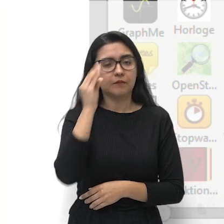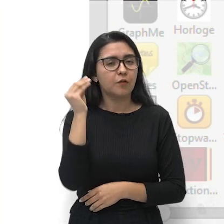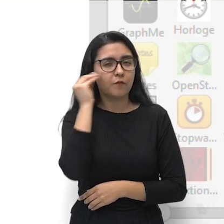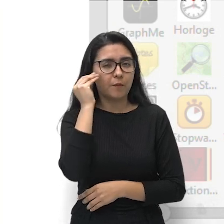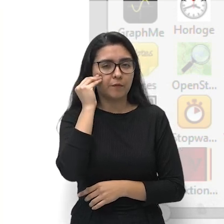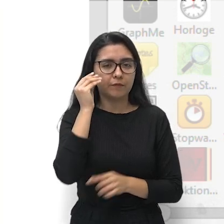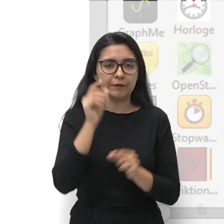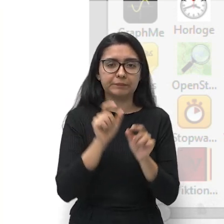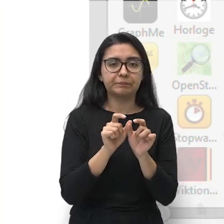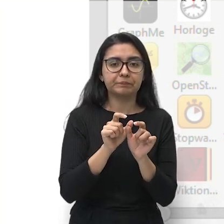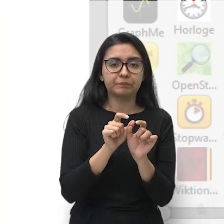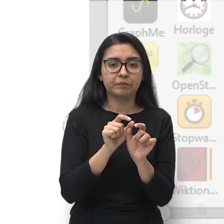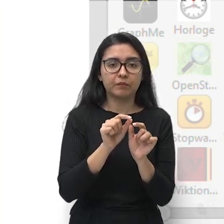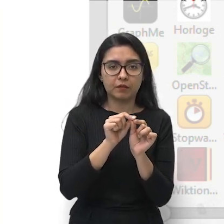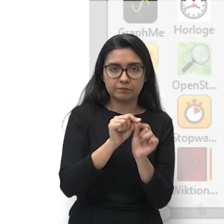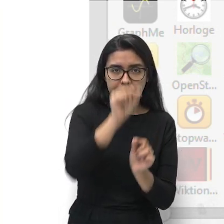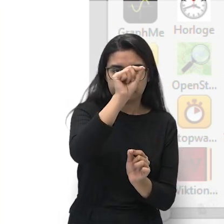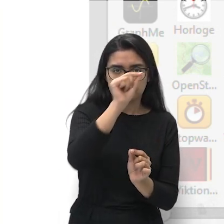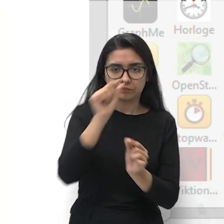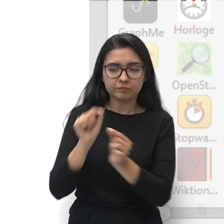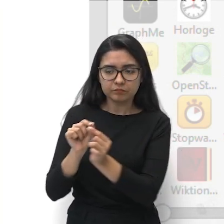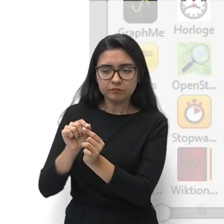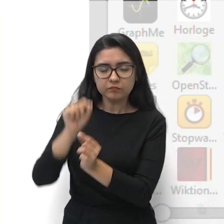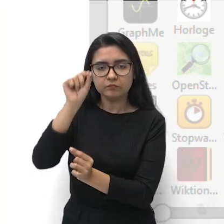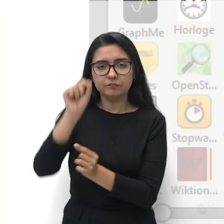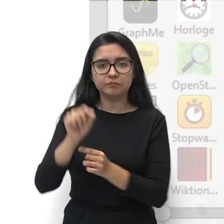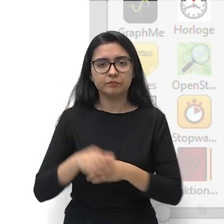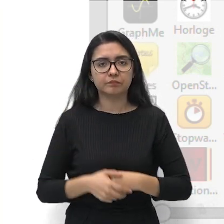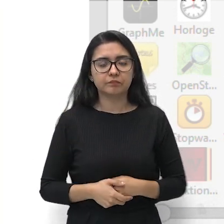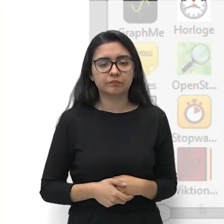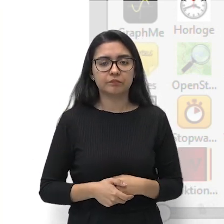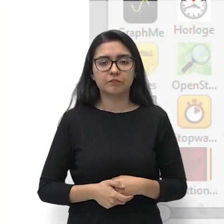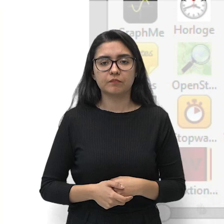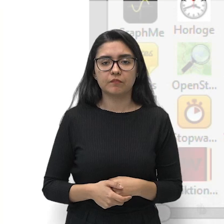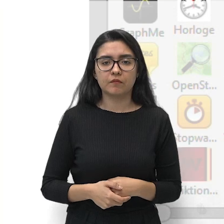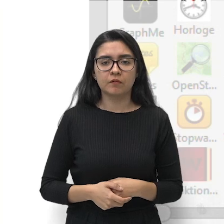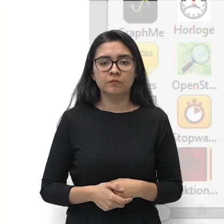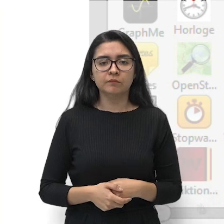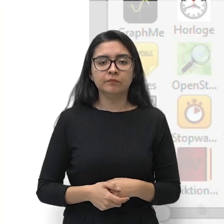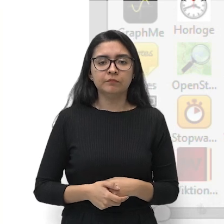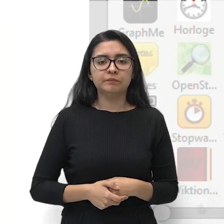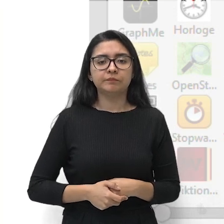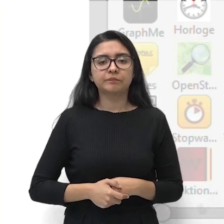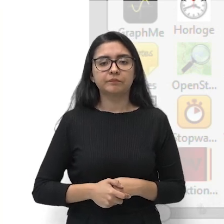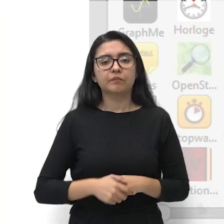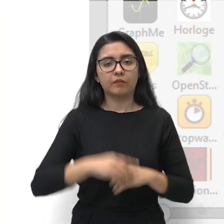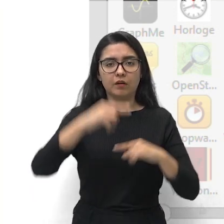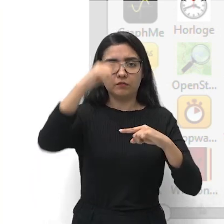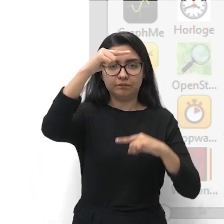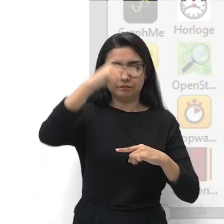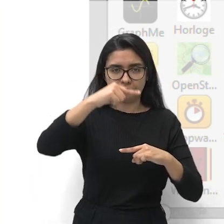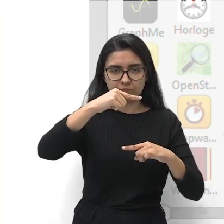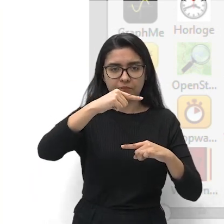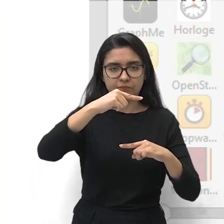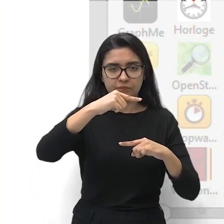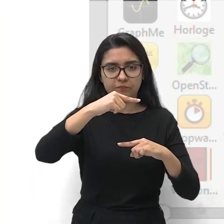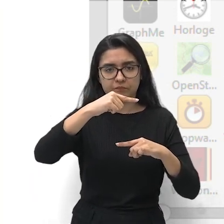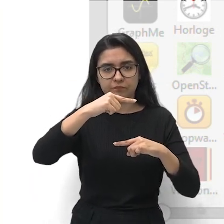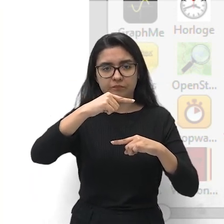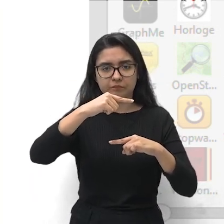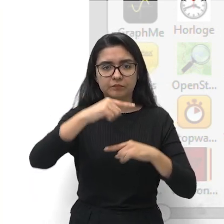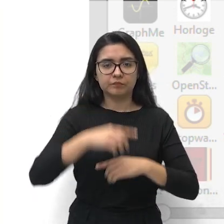distância aqui, deixa eu ver se eu consigo posicionar aqui de forma que fique... Vamos diminuir aqui a régua para que a gente possa visualizar